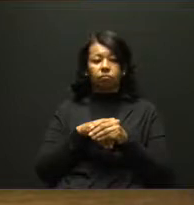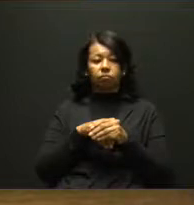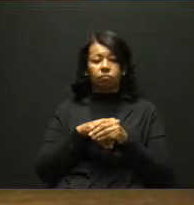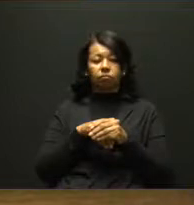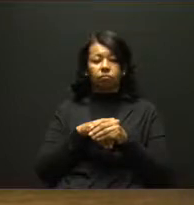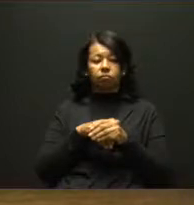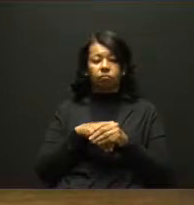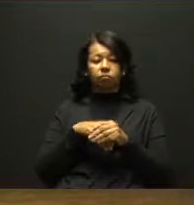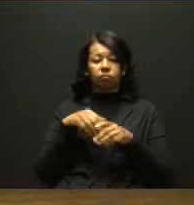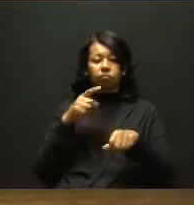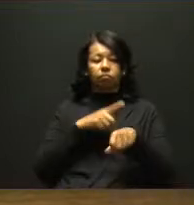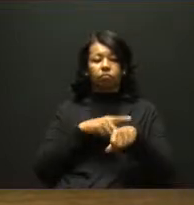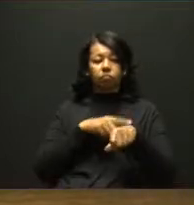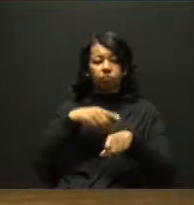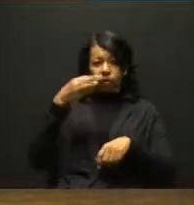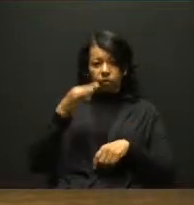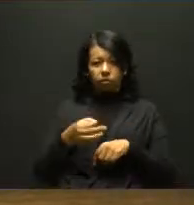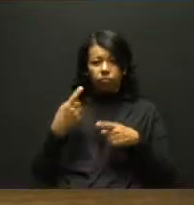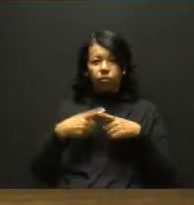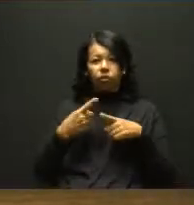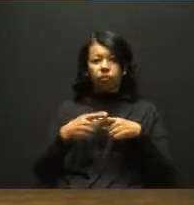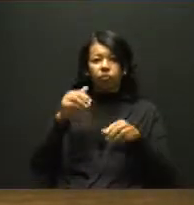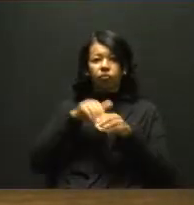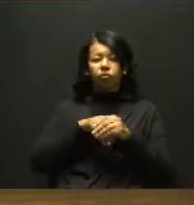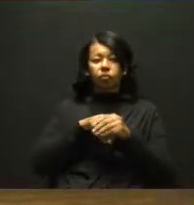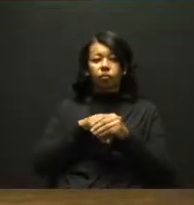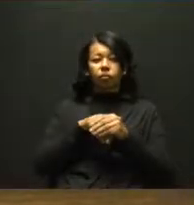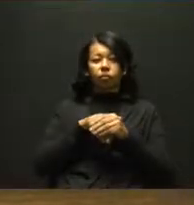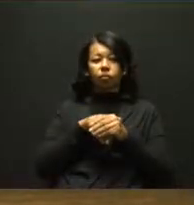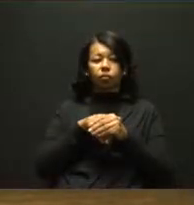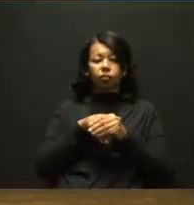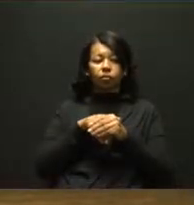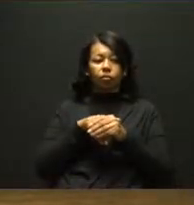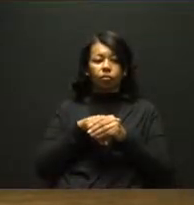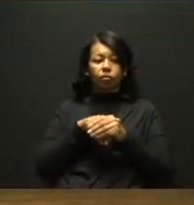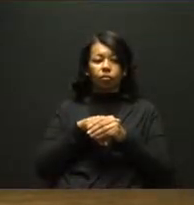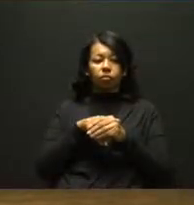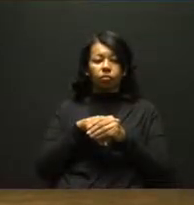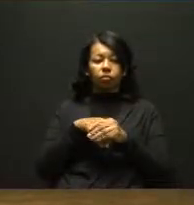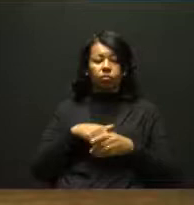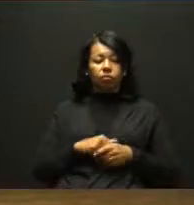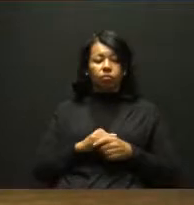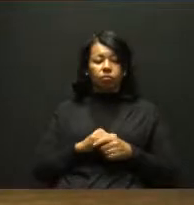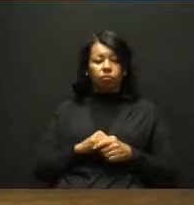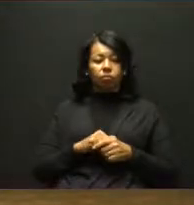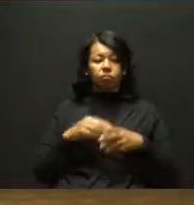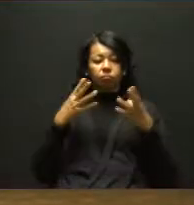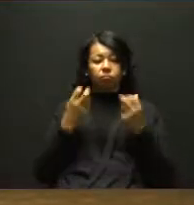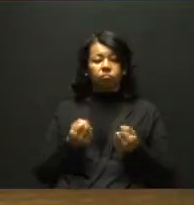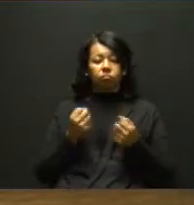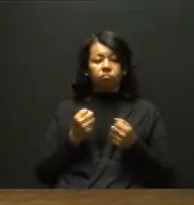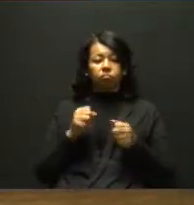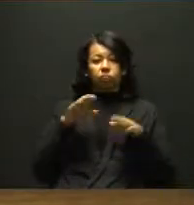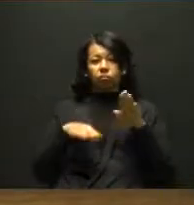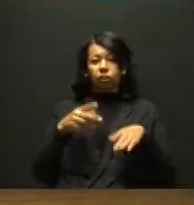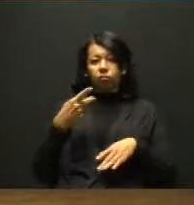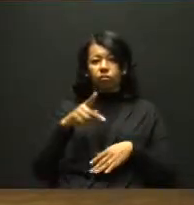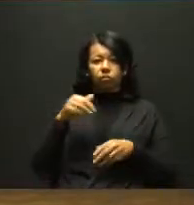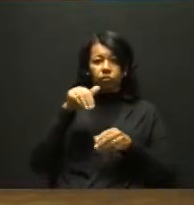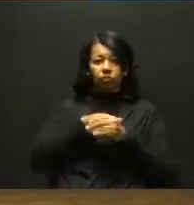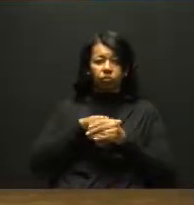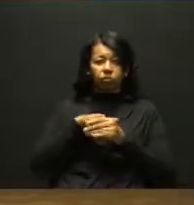de integridade e falar porque não votou a favor da massa rosa que na época e de peritos o voto